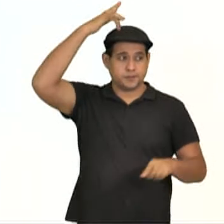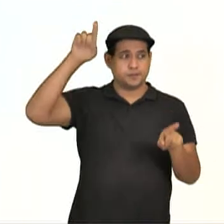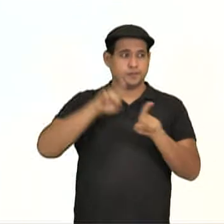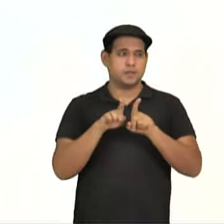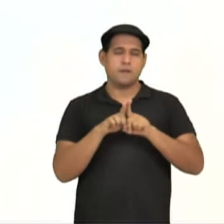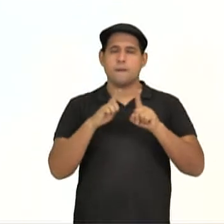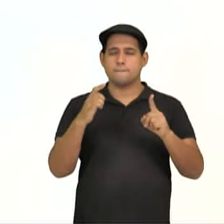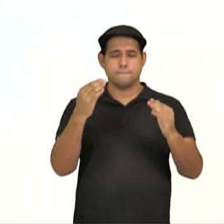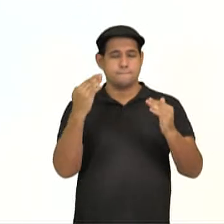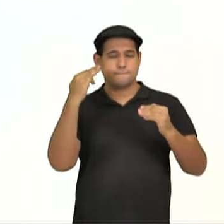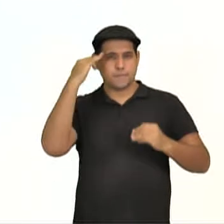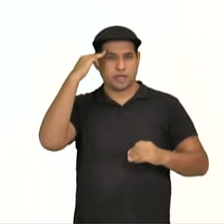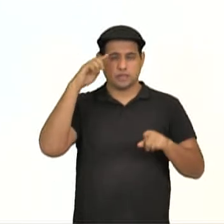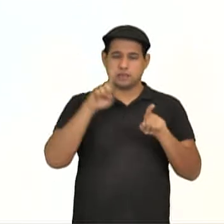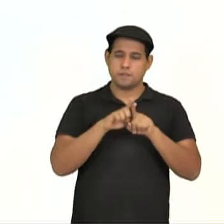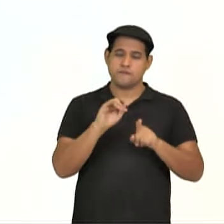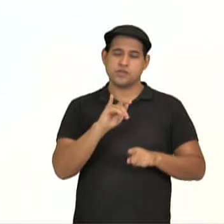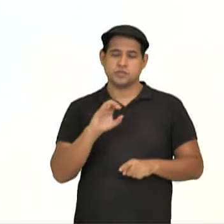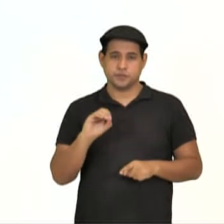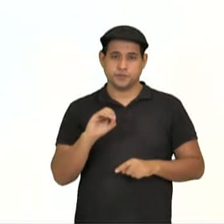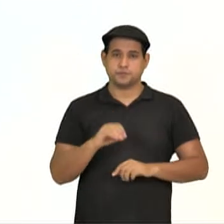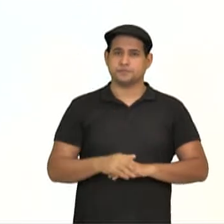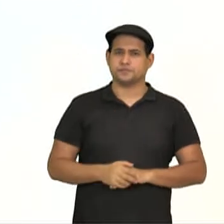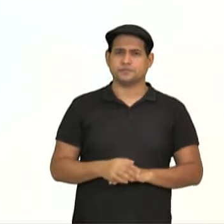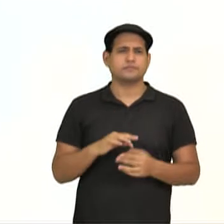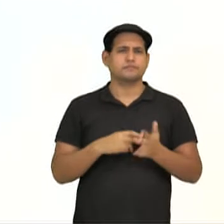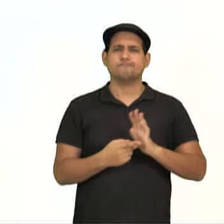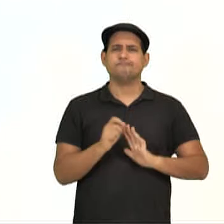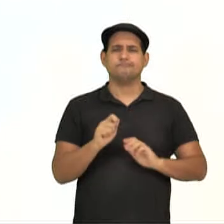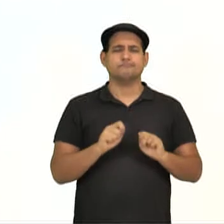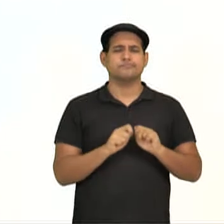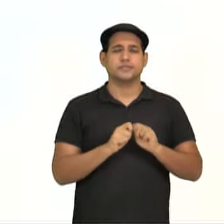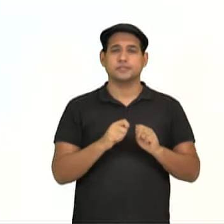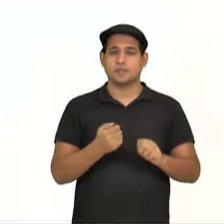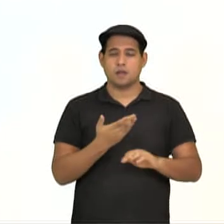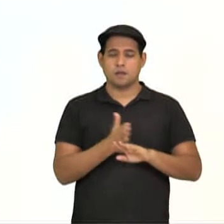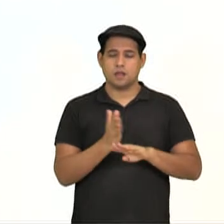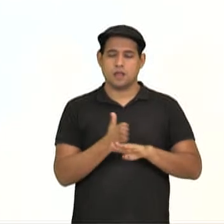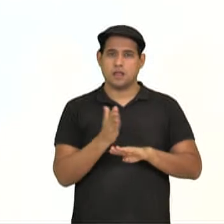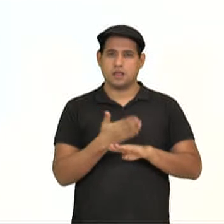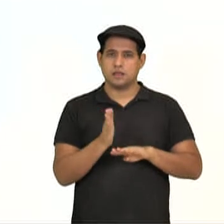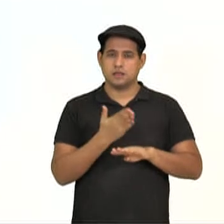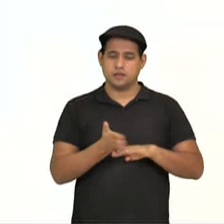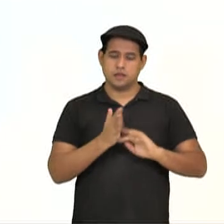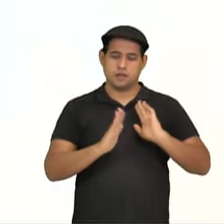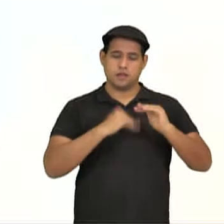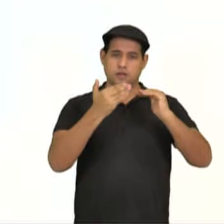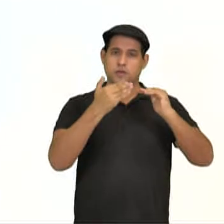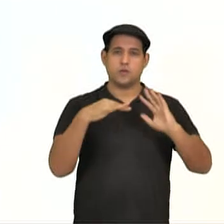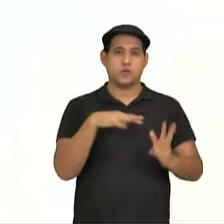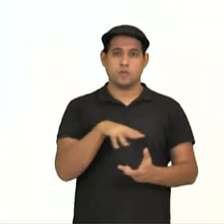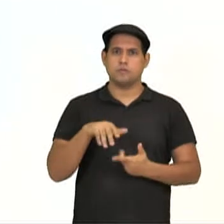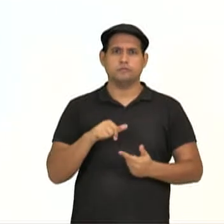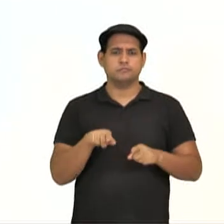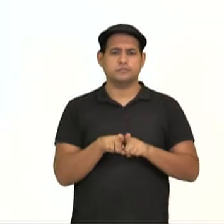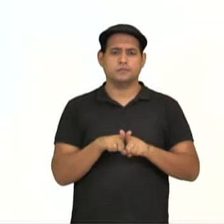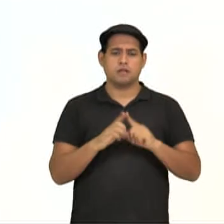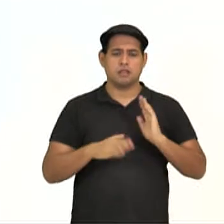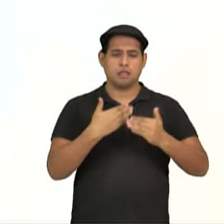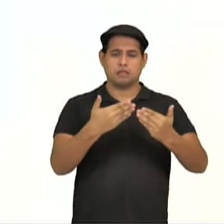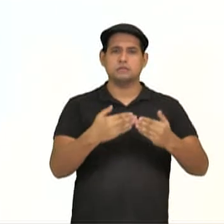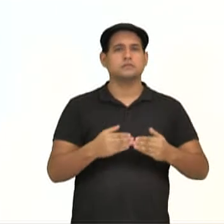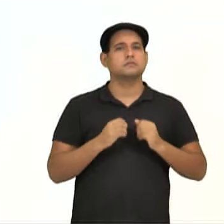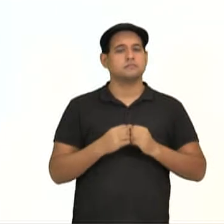lado mental e com o lado físico, tá? Ela busca fazer com que o praticante transcenda o mundo material e